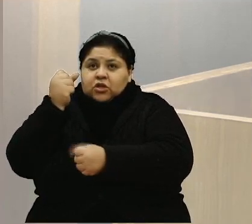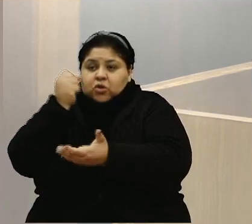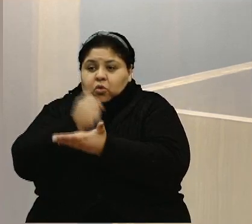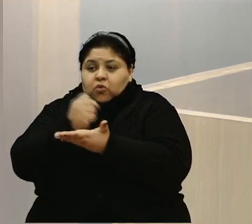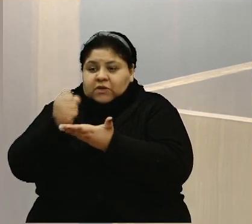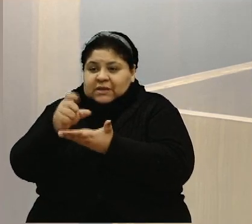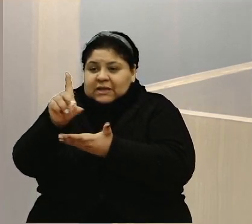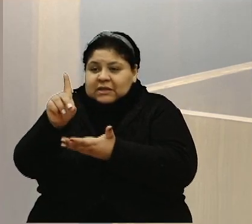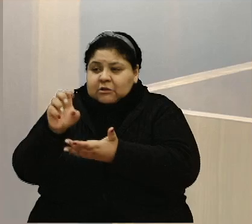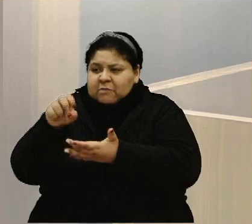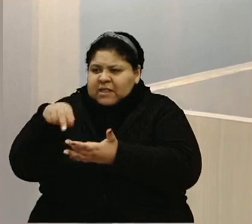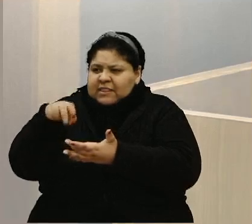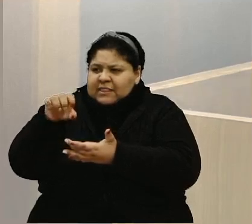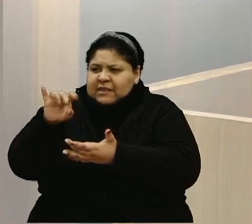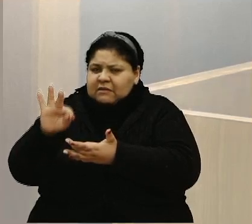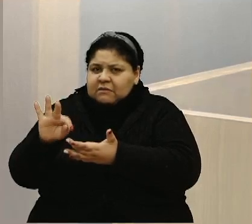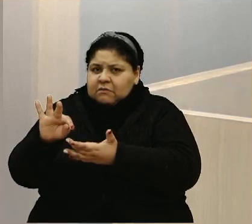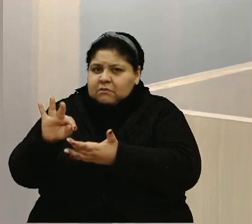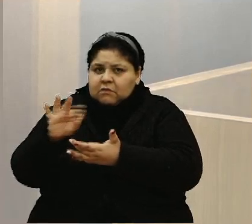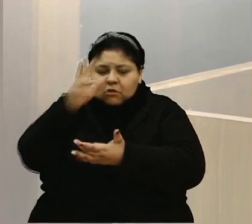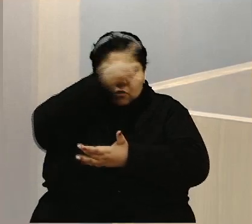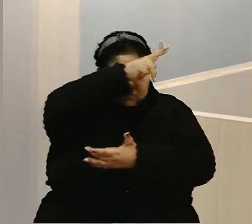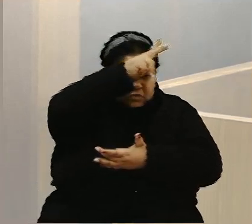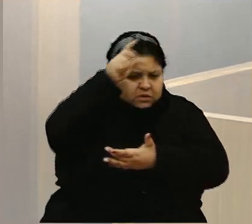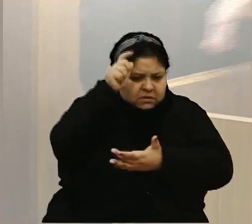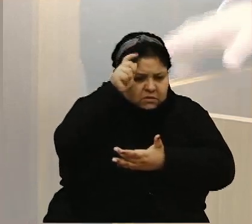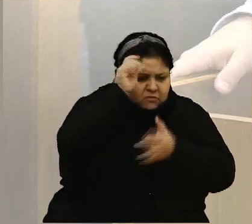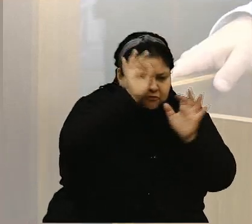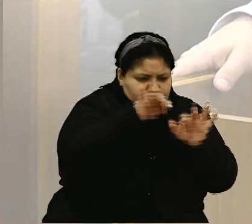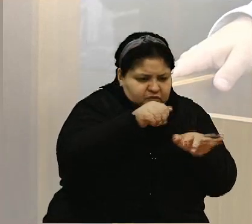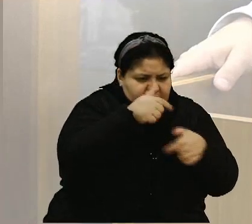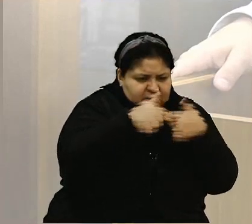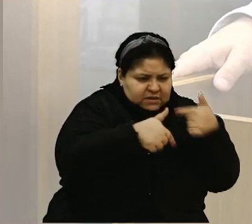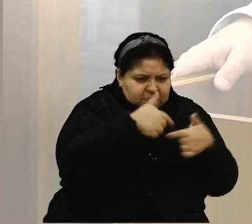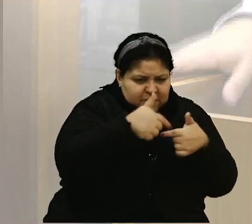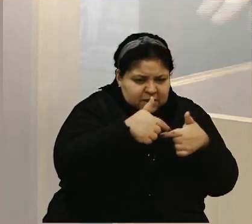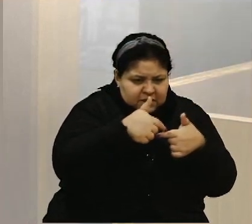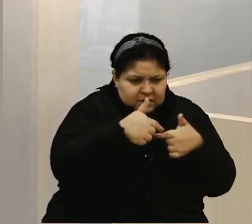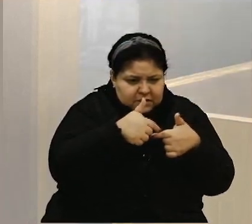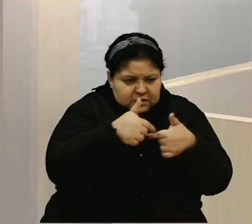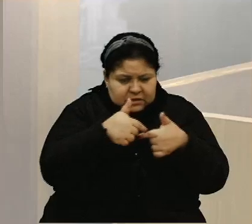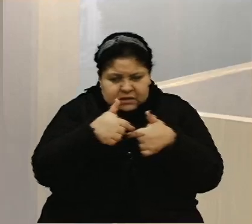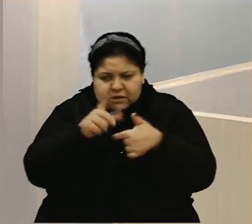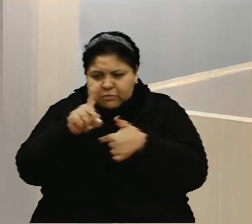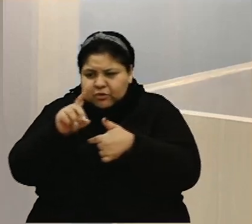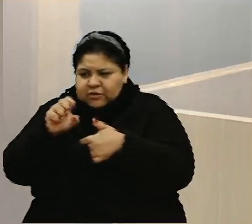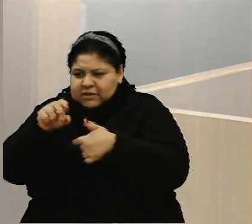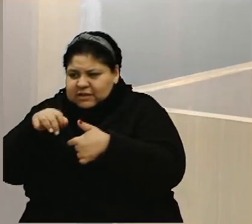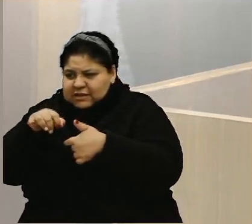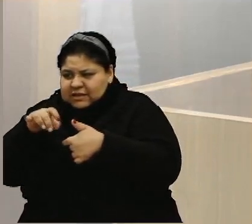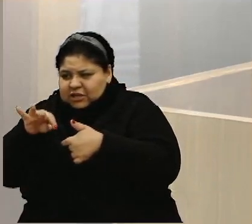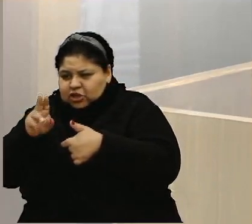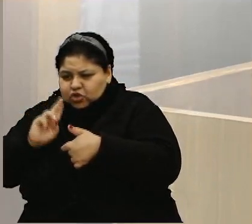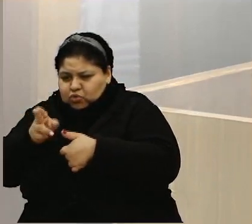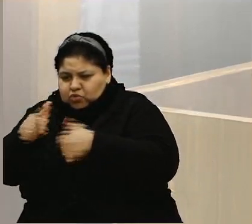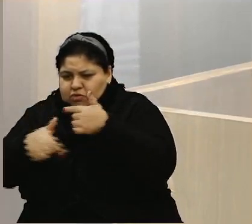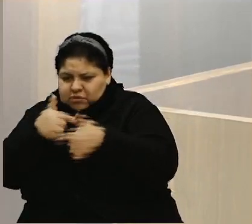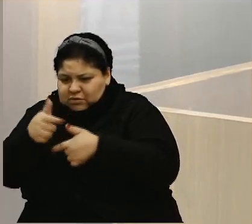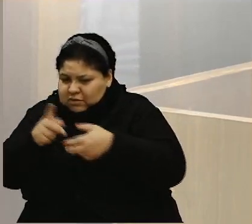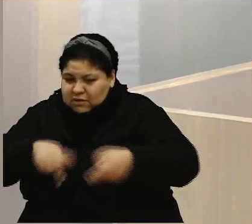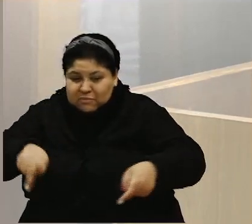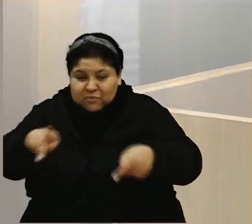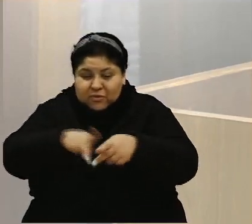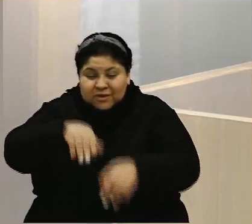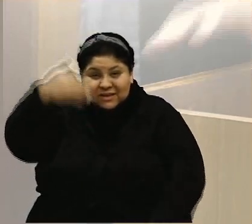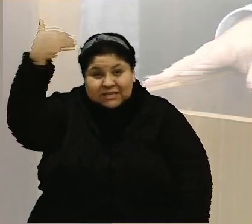Então, para o município desiste e para o DENIT segue, a população não